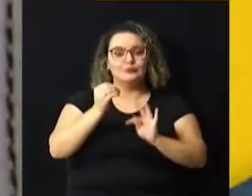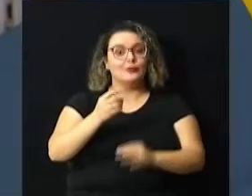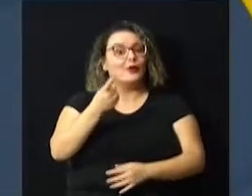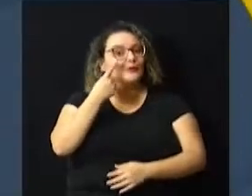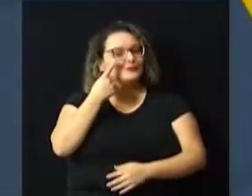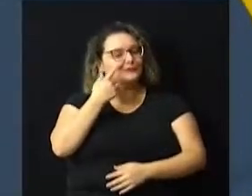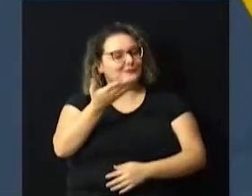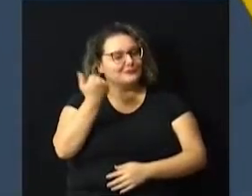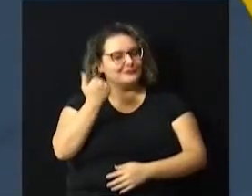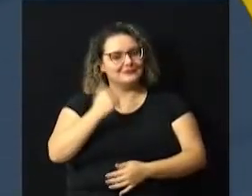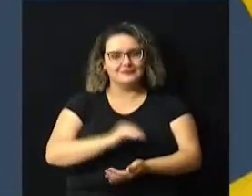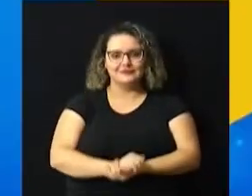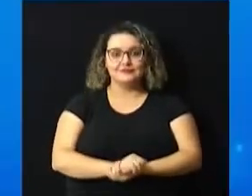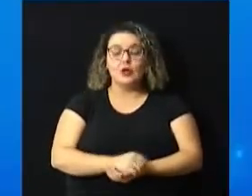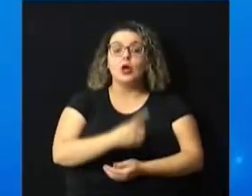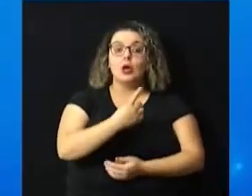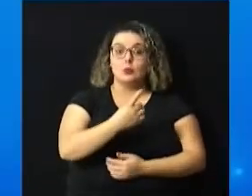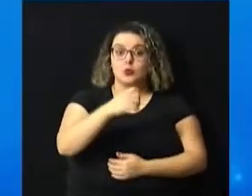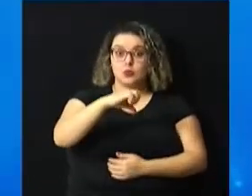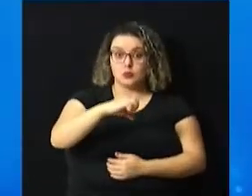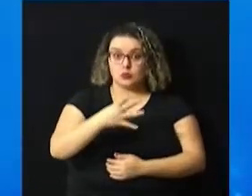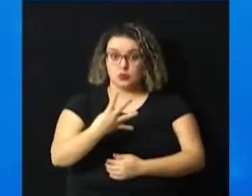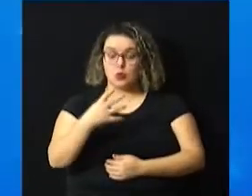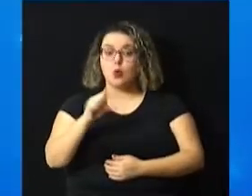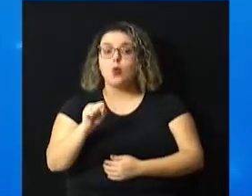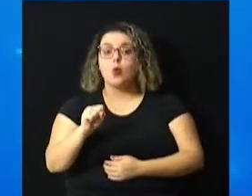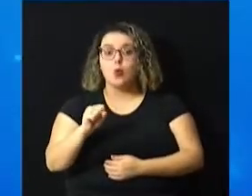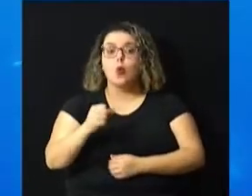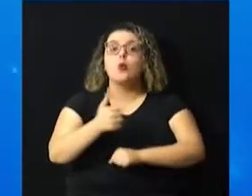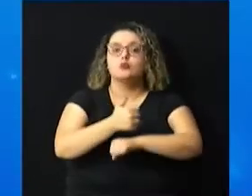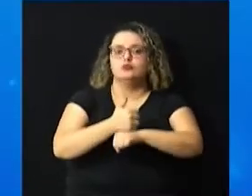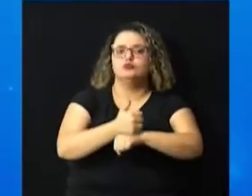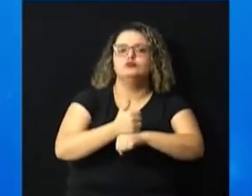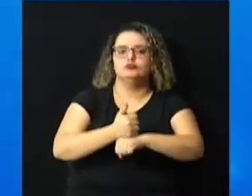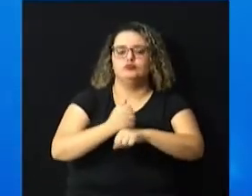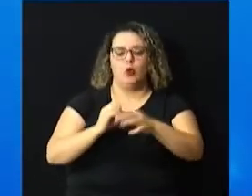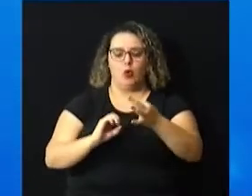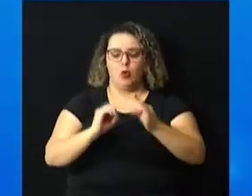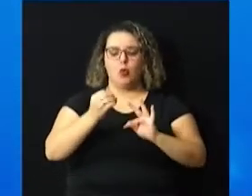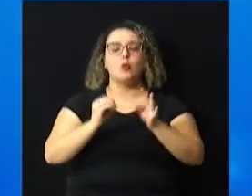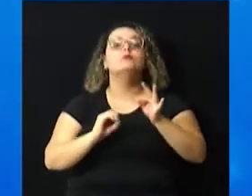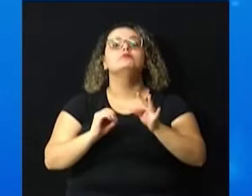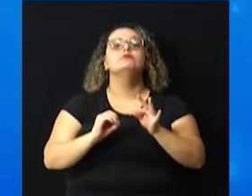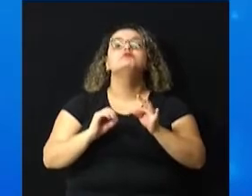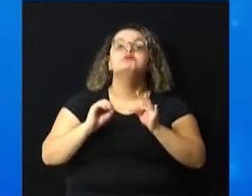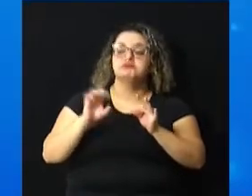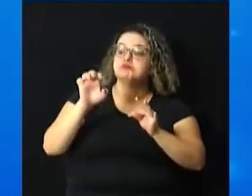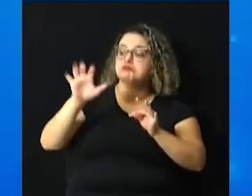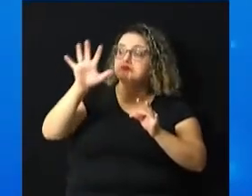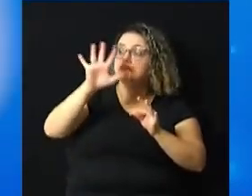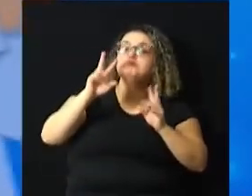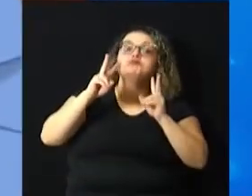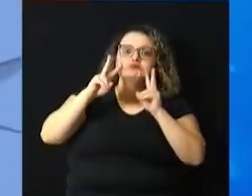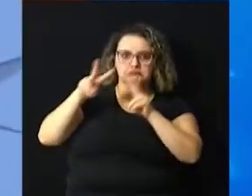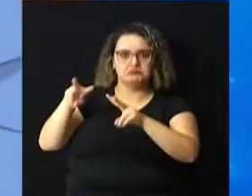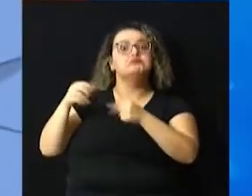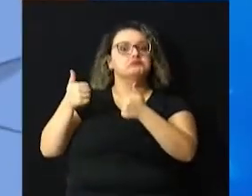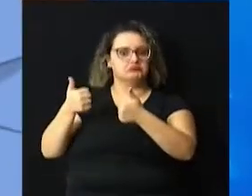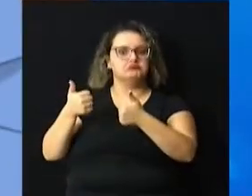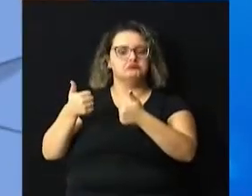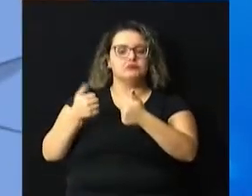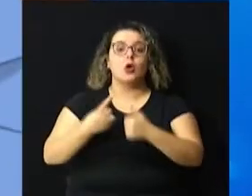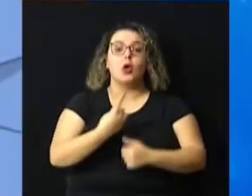aí, bora! Em 1948, a profissão de terapia ocupacional foi reconhecida na Europa. Um pouco depois,